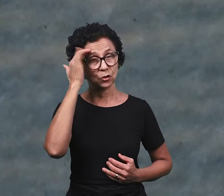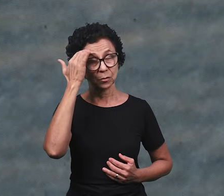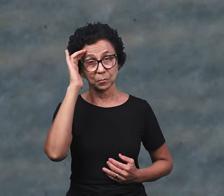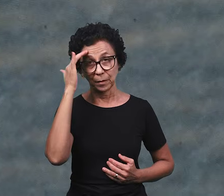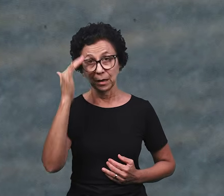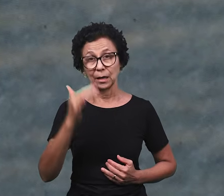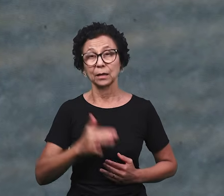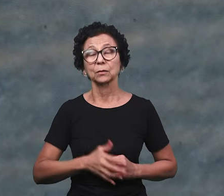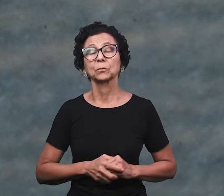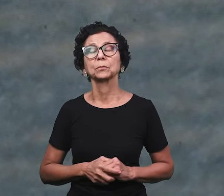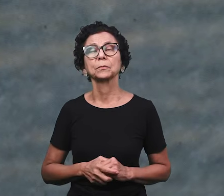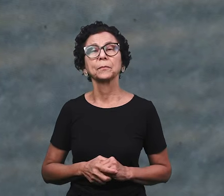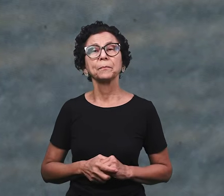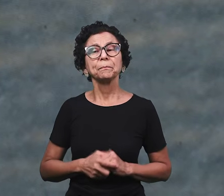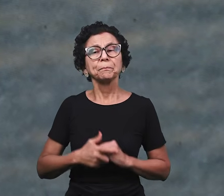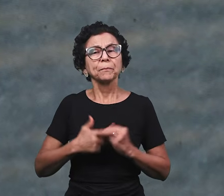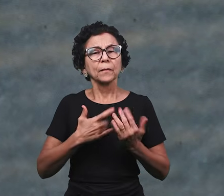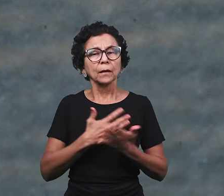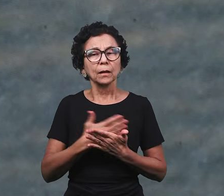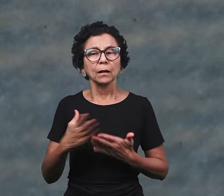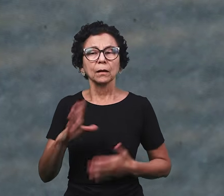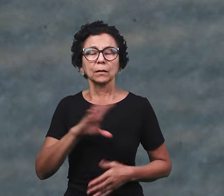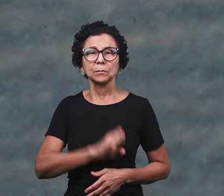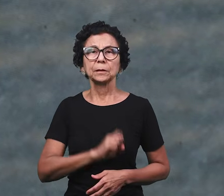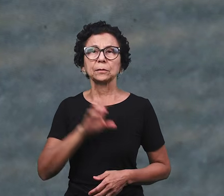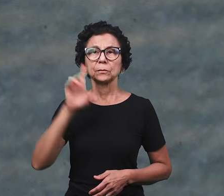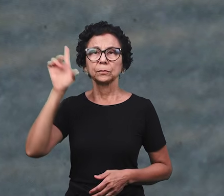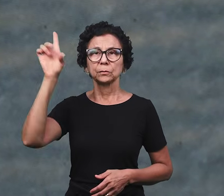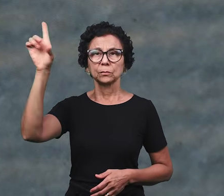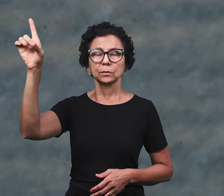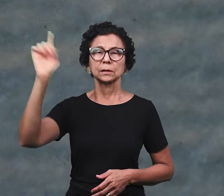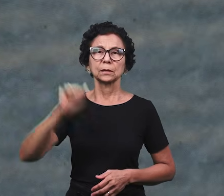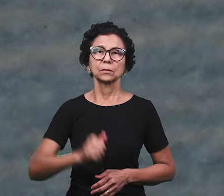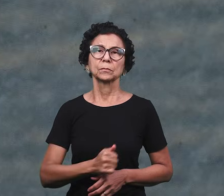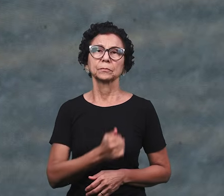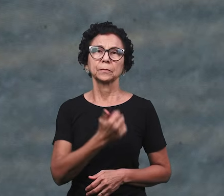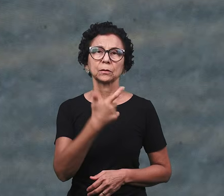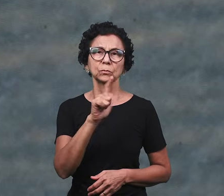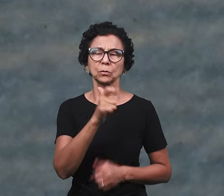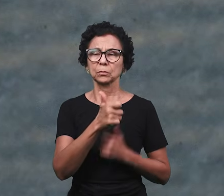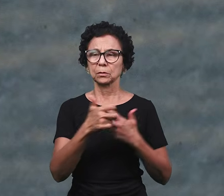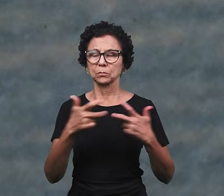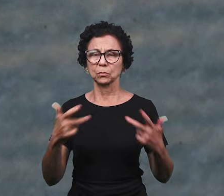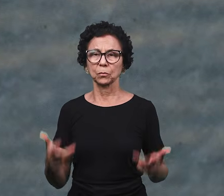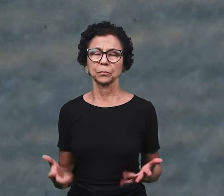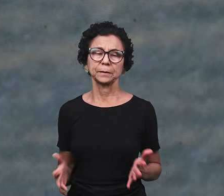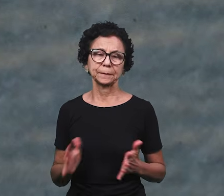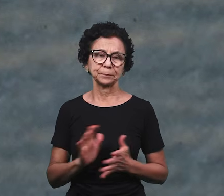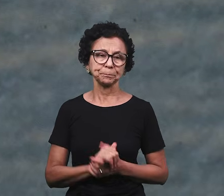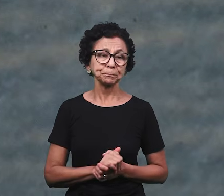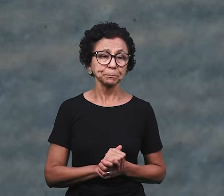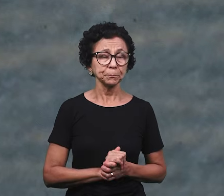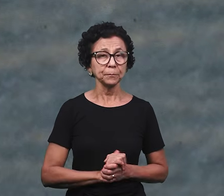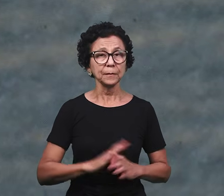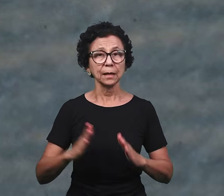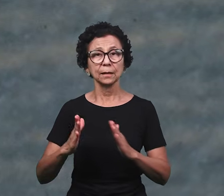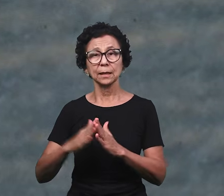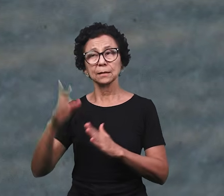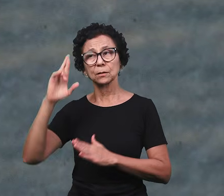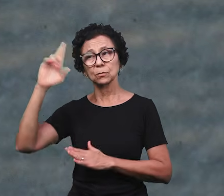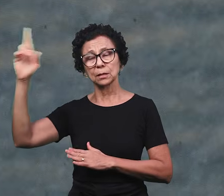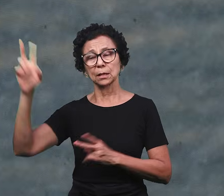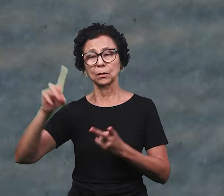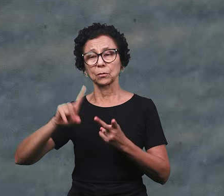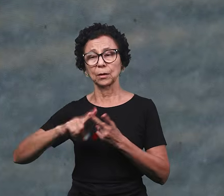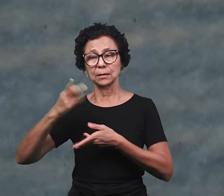todo entendimento, a gente começa a amar ao Senhor, todo o resto, o serviço na casa do